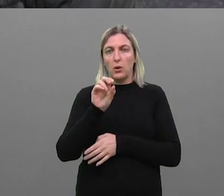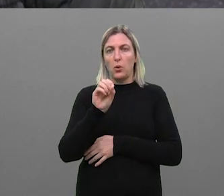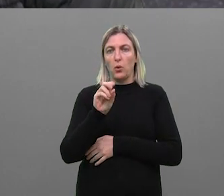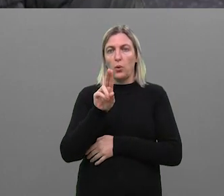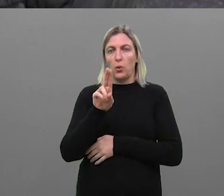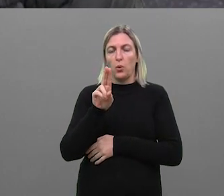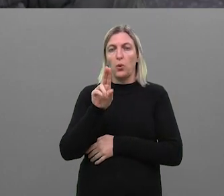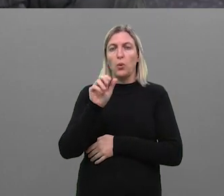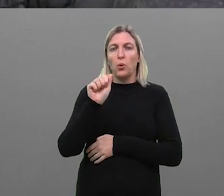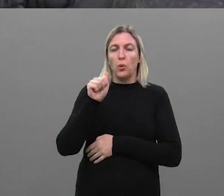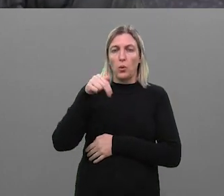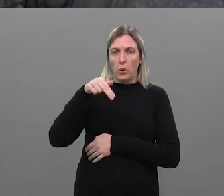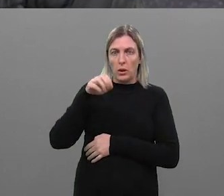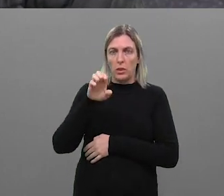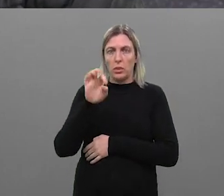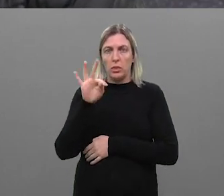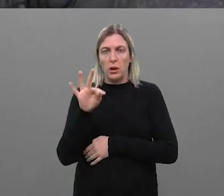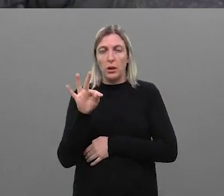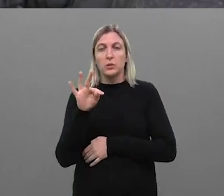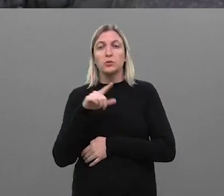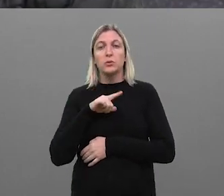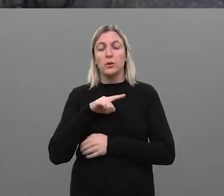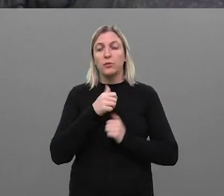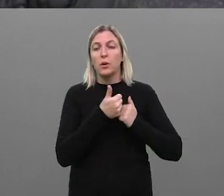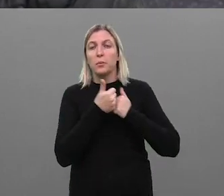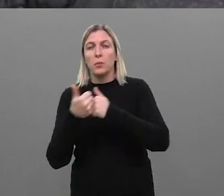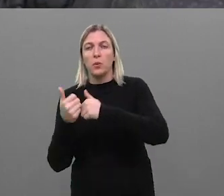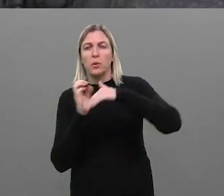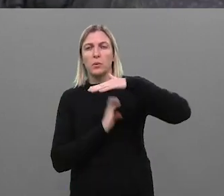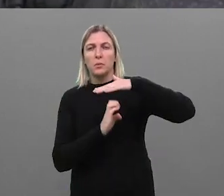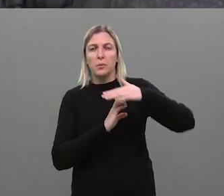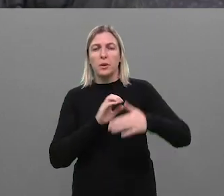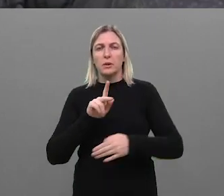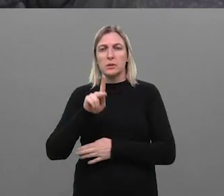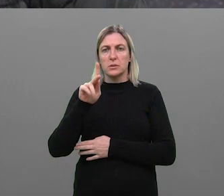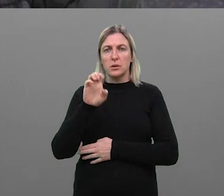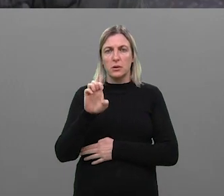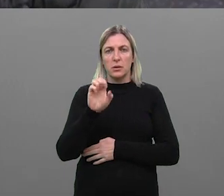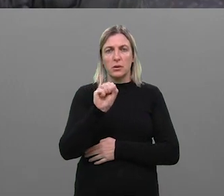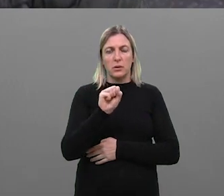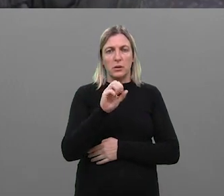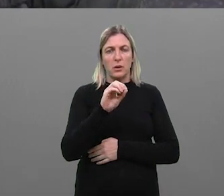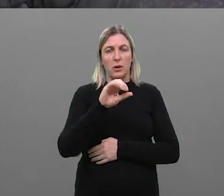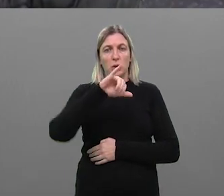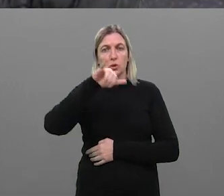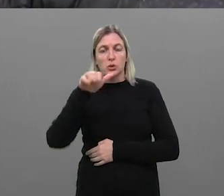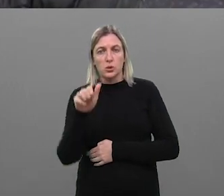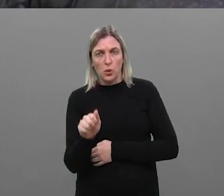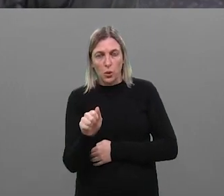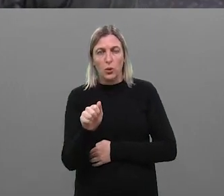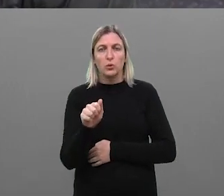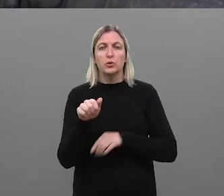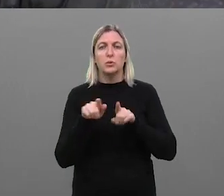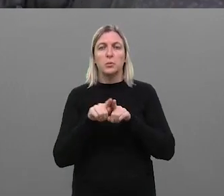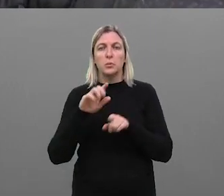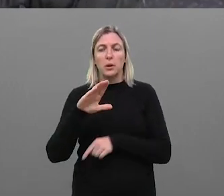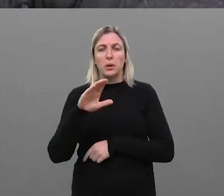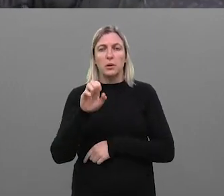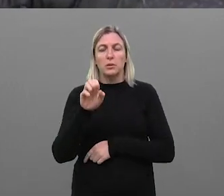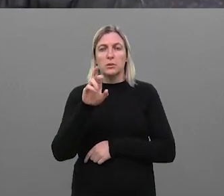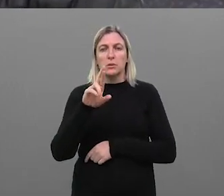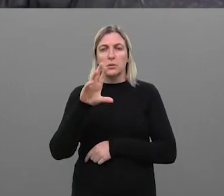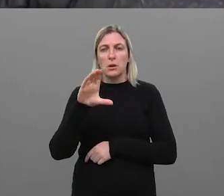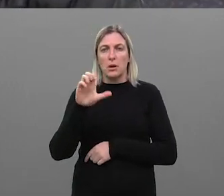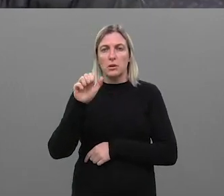então que foi patrocinado por algumas empresas da da da cidade né a que soja tudo r e a Serena